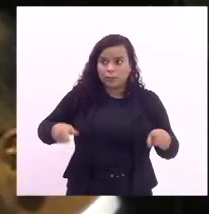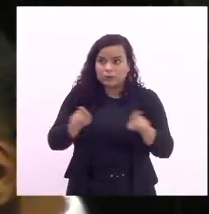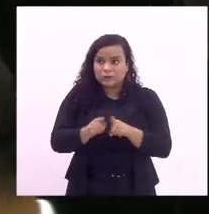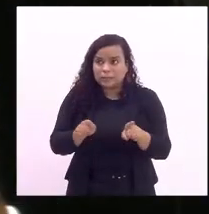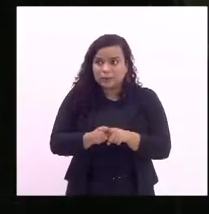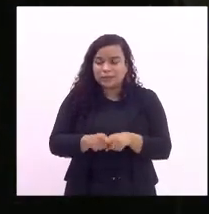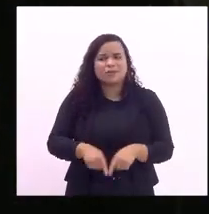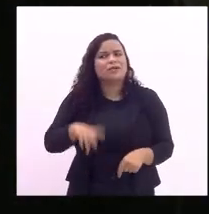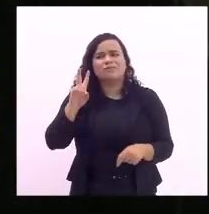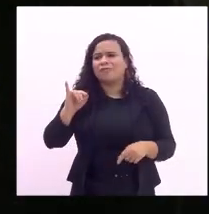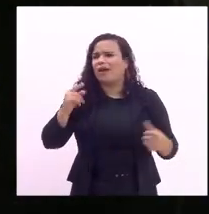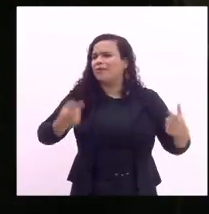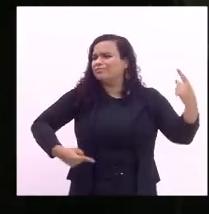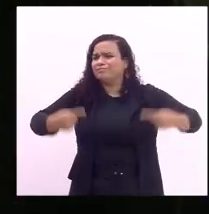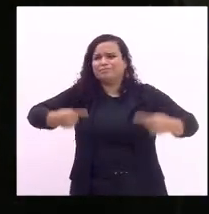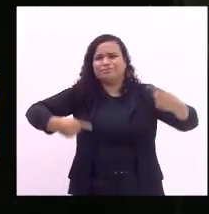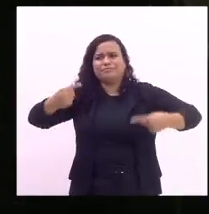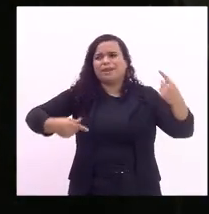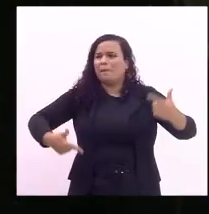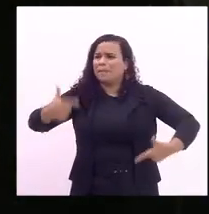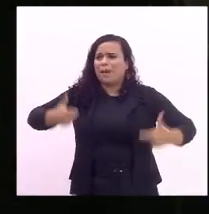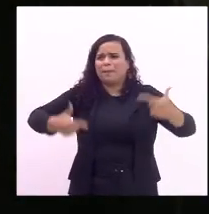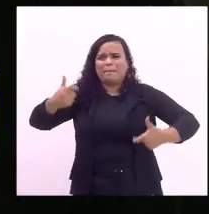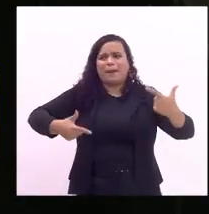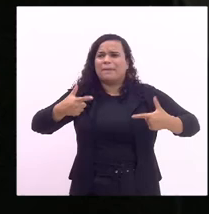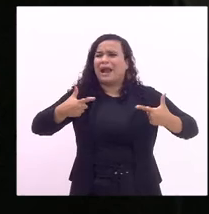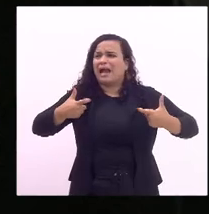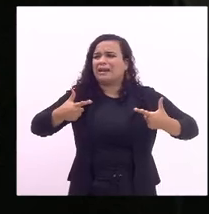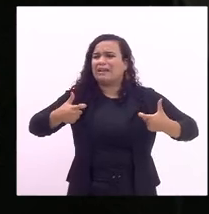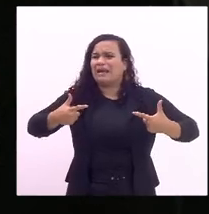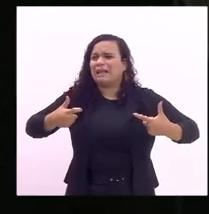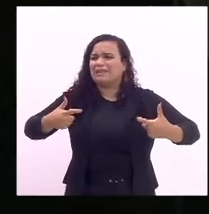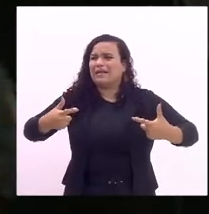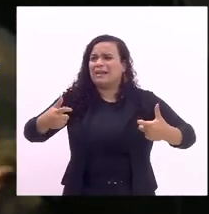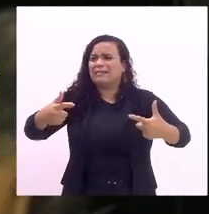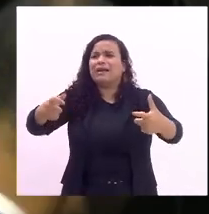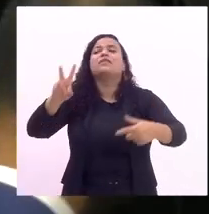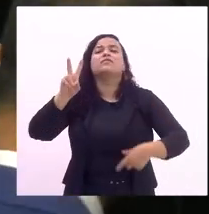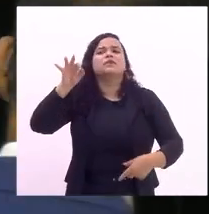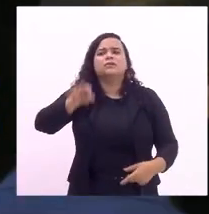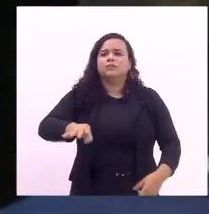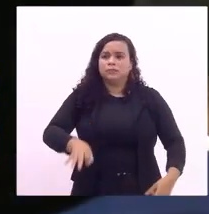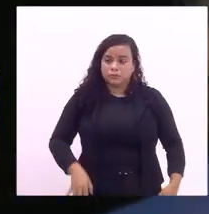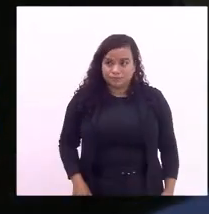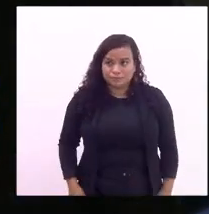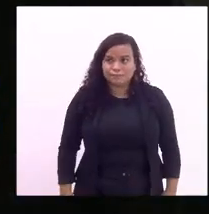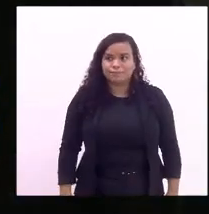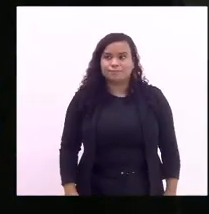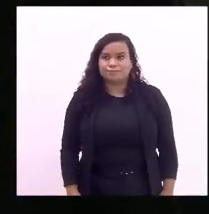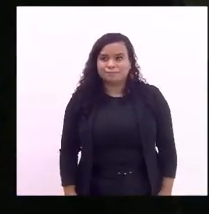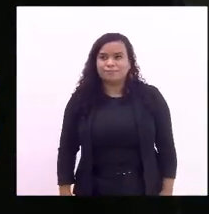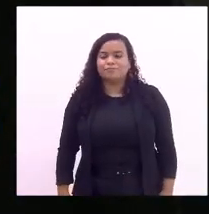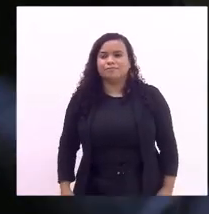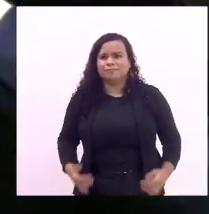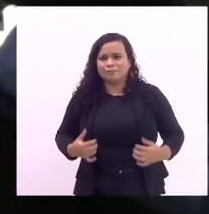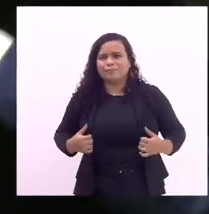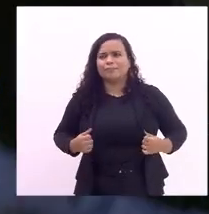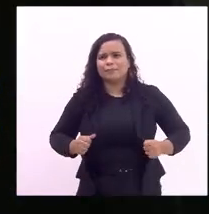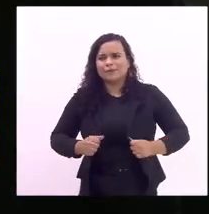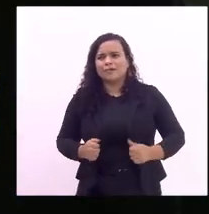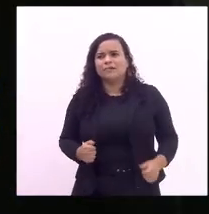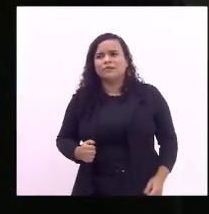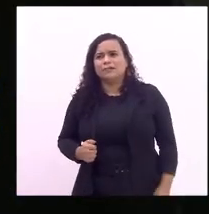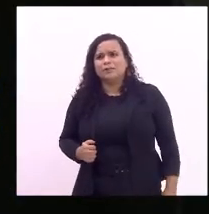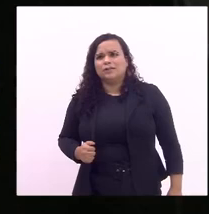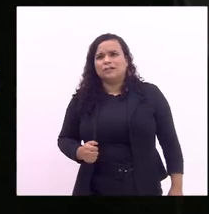arma, vai ter guerra, companheiros. Vai ter guerra. Esse não é